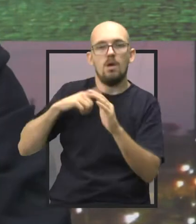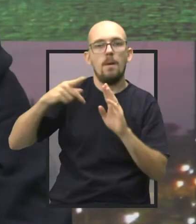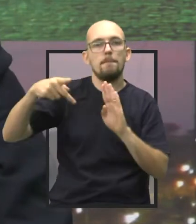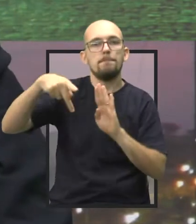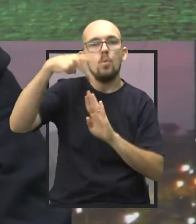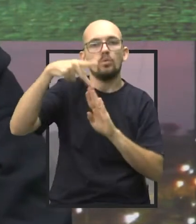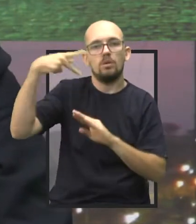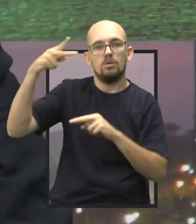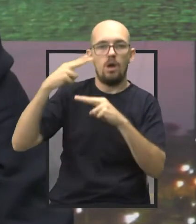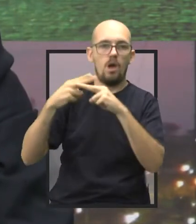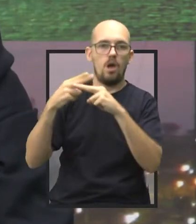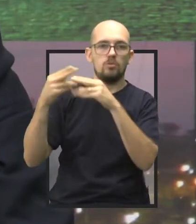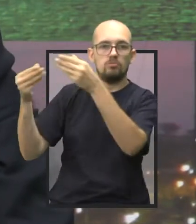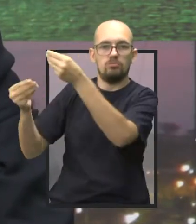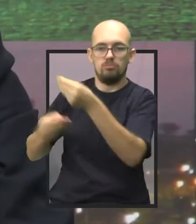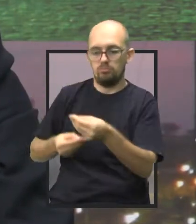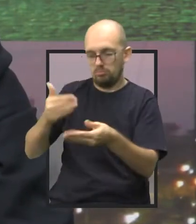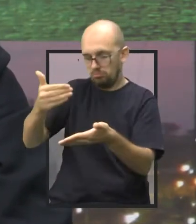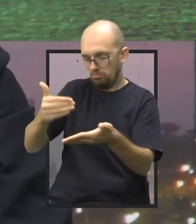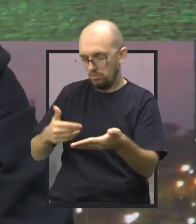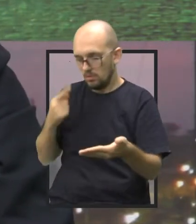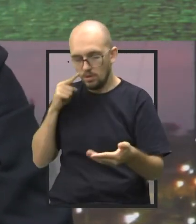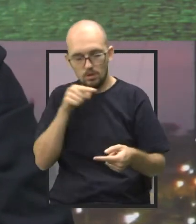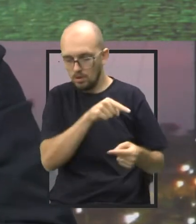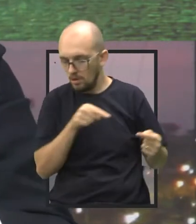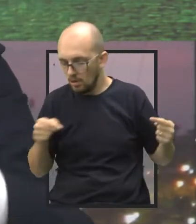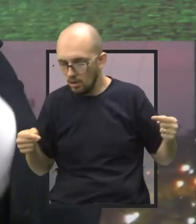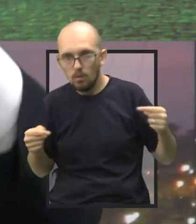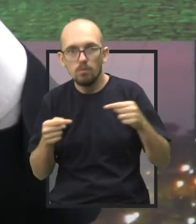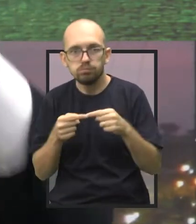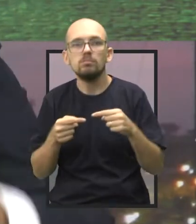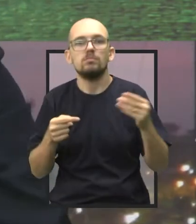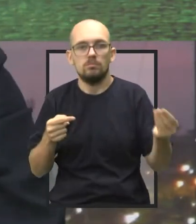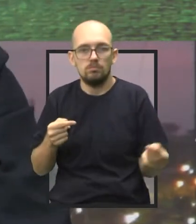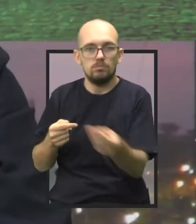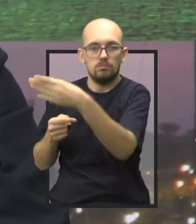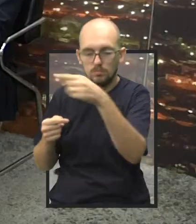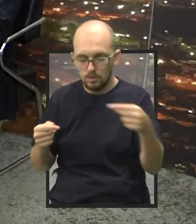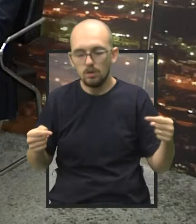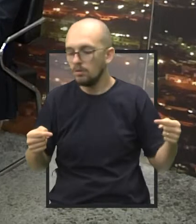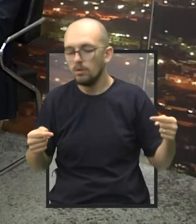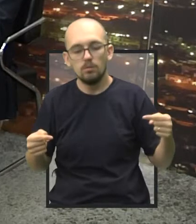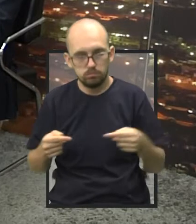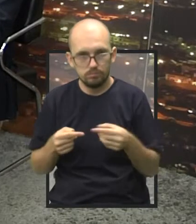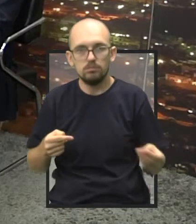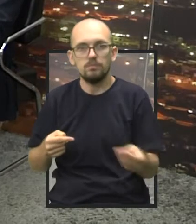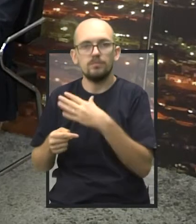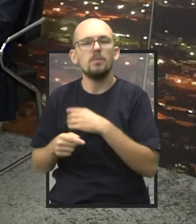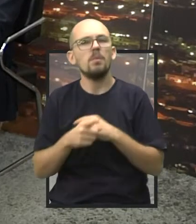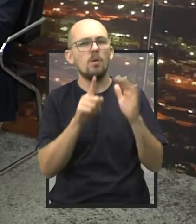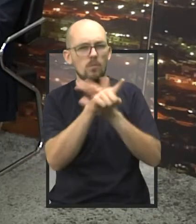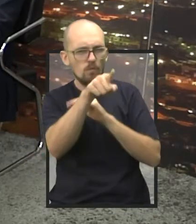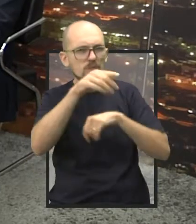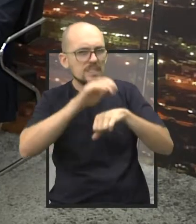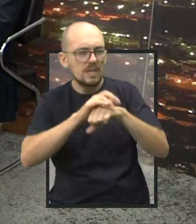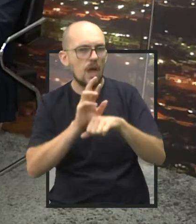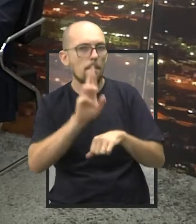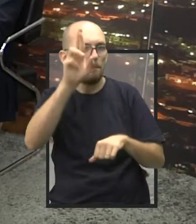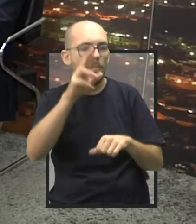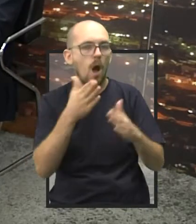da Caixa, entendeu, Val? A gente não pode fugir, a gente tem que seguir o regramento. Mas o que é? Vocês são responsáveis por